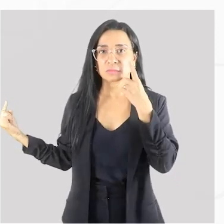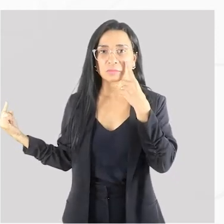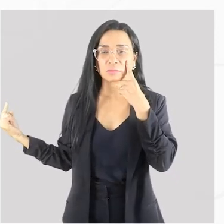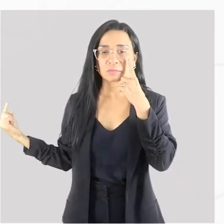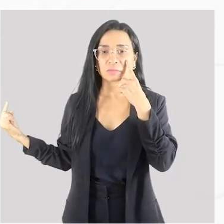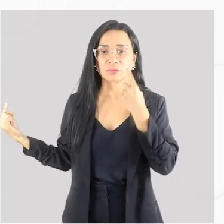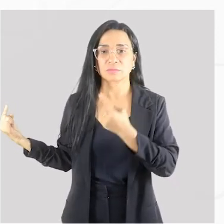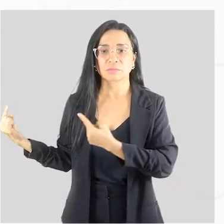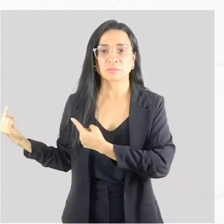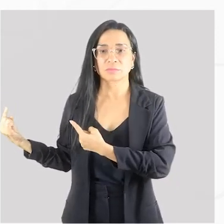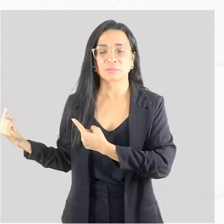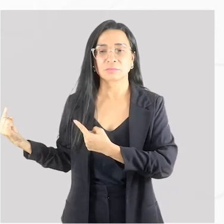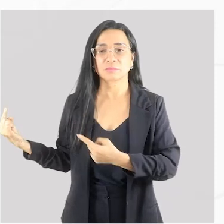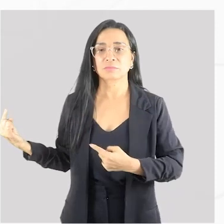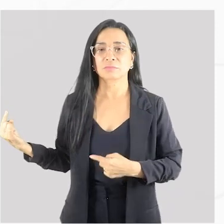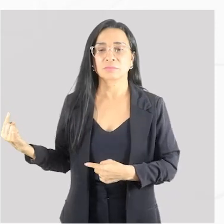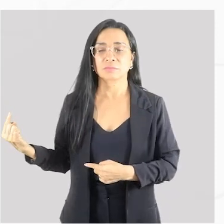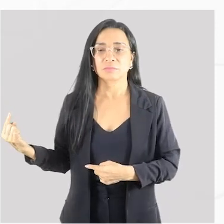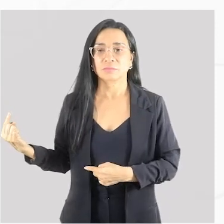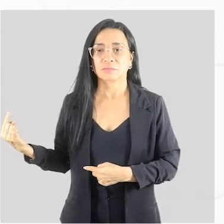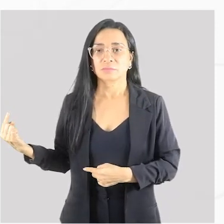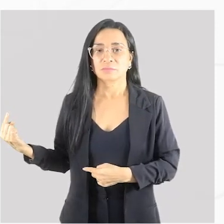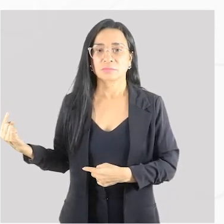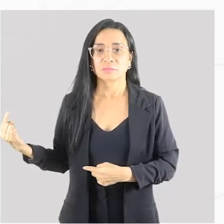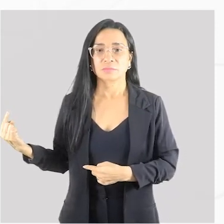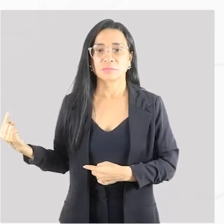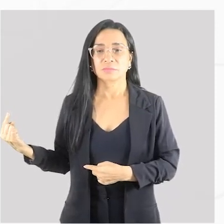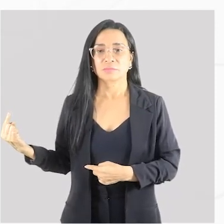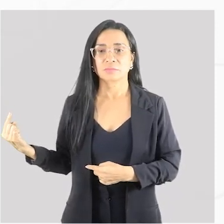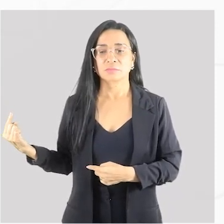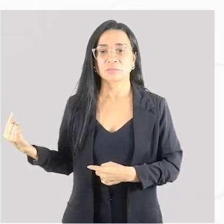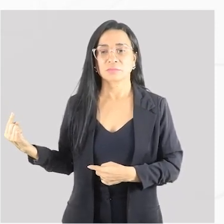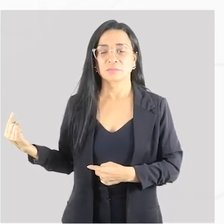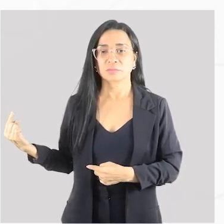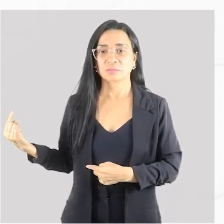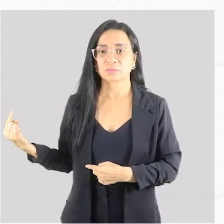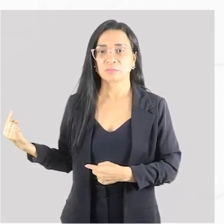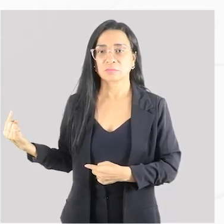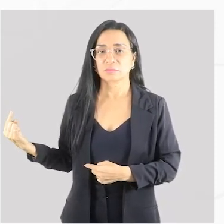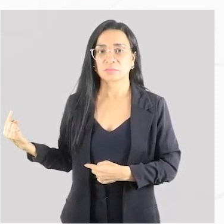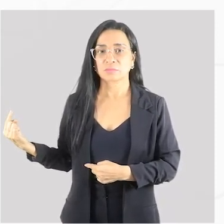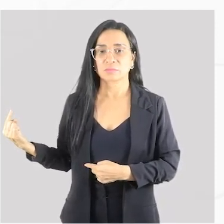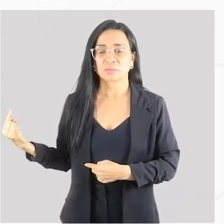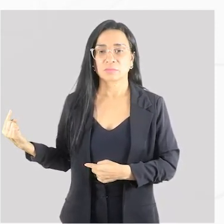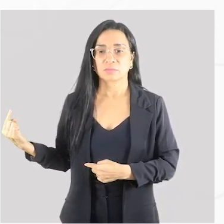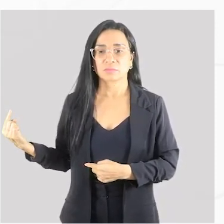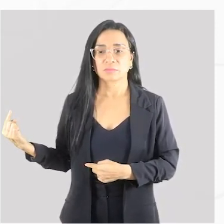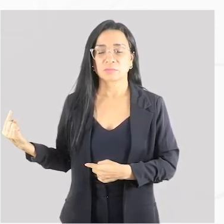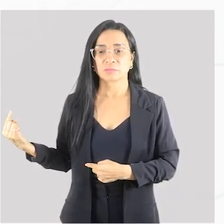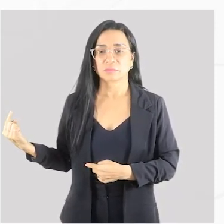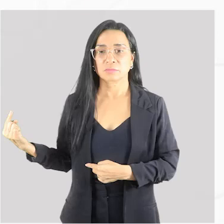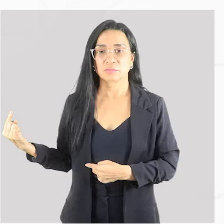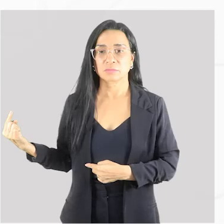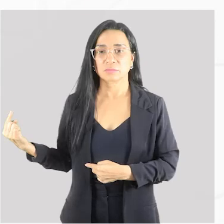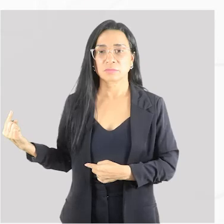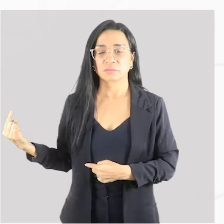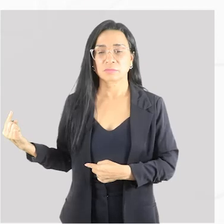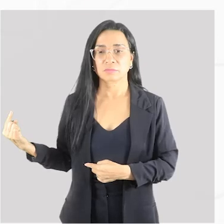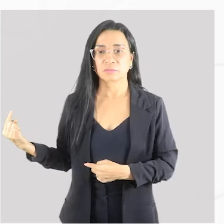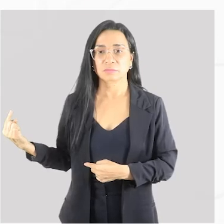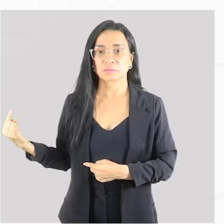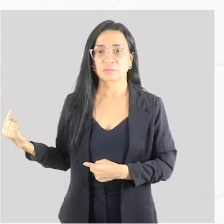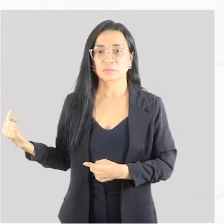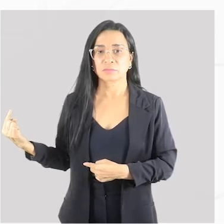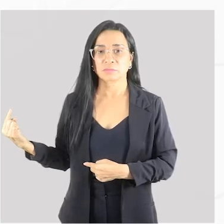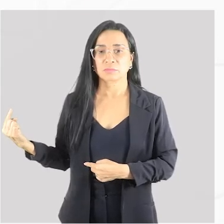selvagem. E cada um é um inimigo do outro, mas quando o ser humano abre mão de sua própria liberdade, a autoridade plena do Estado